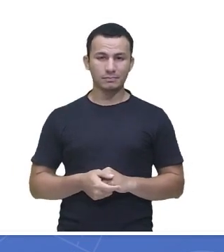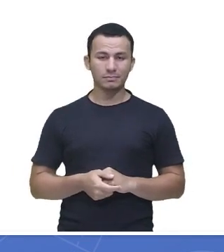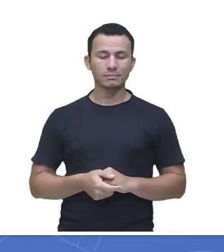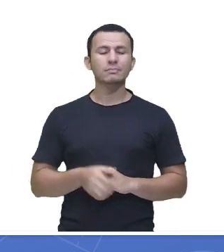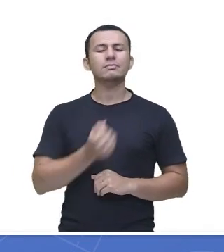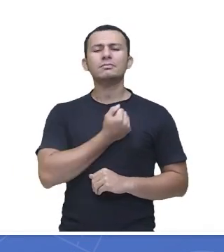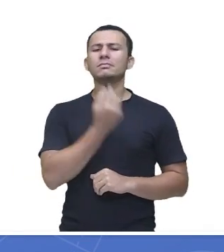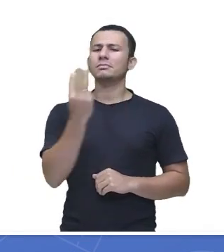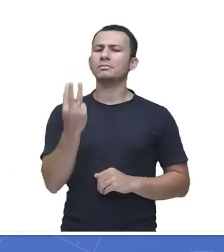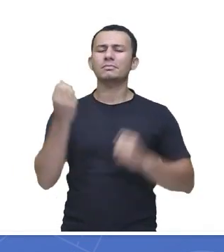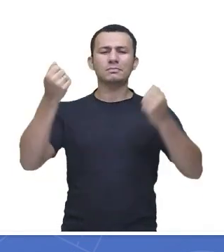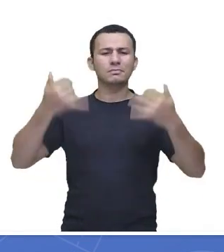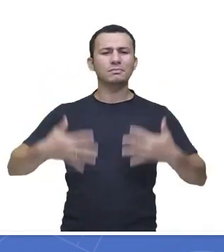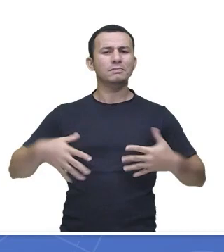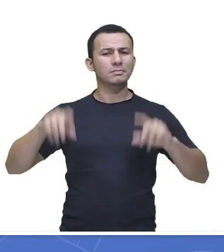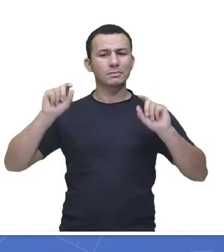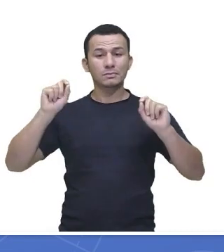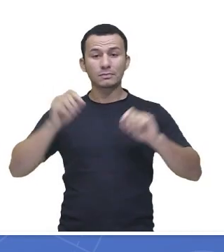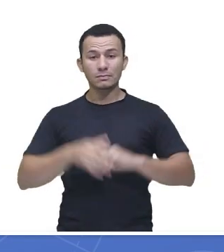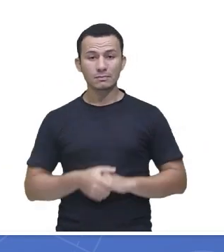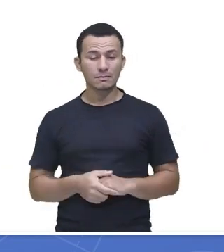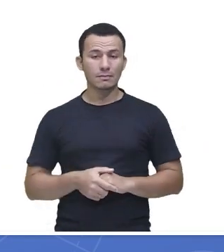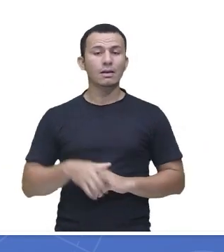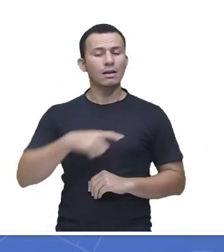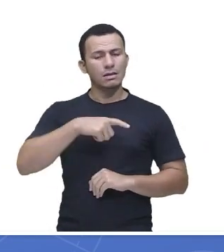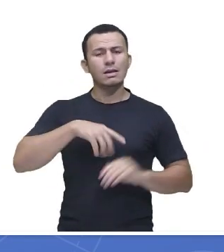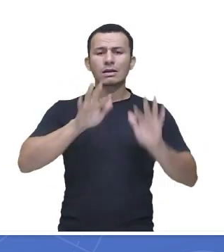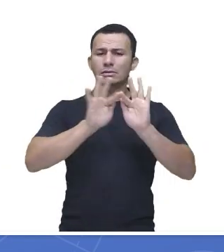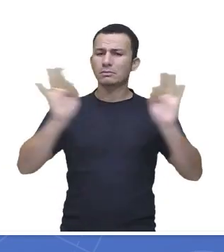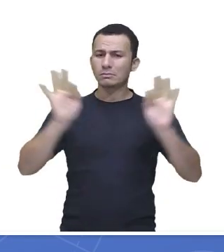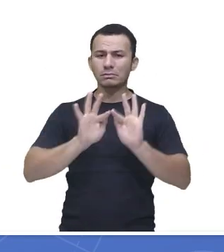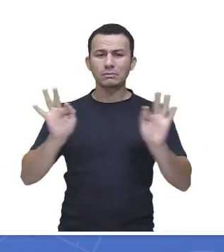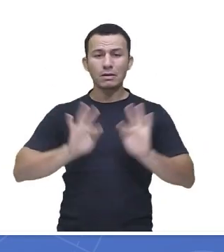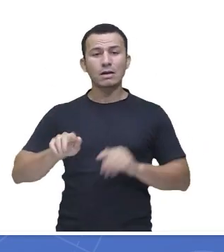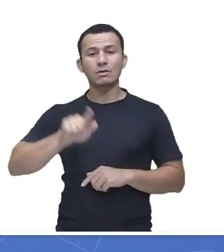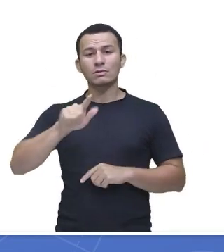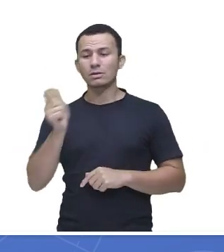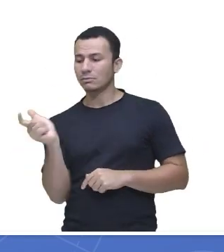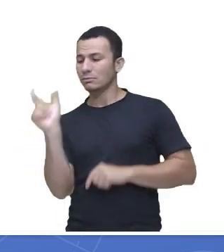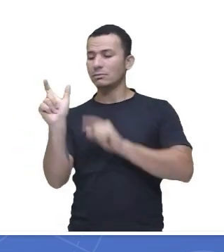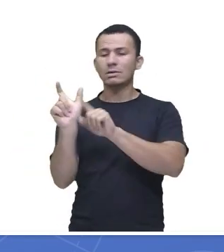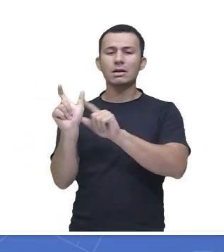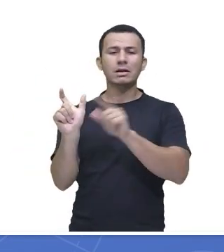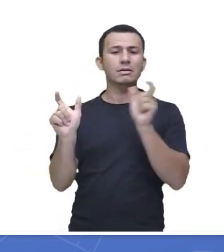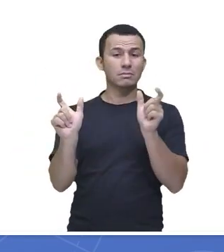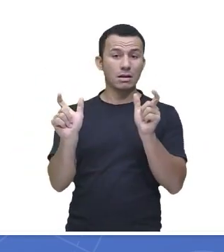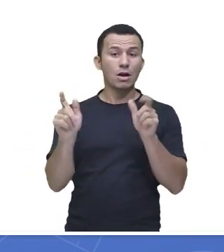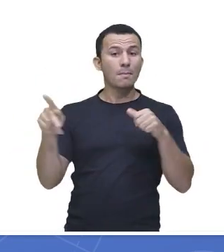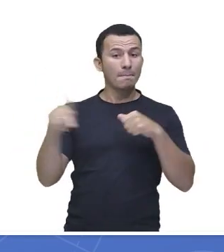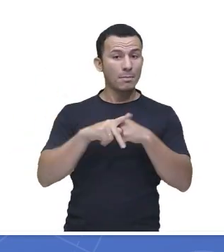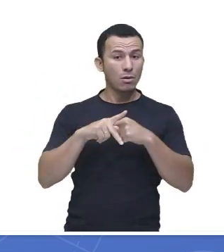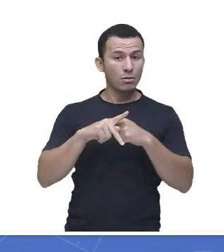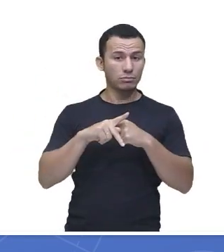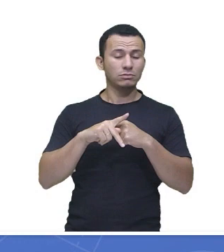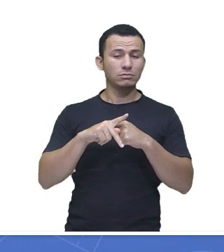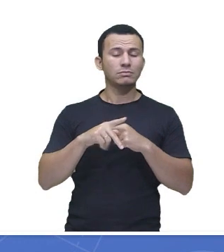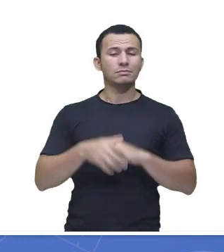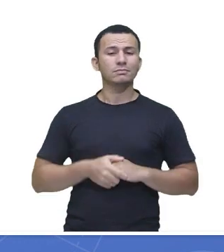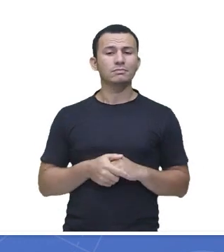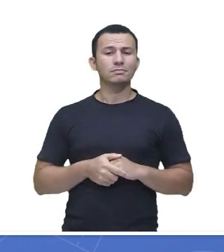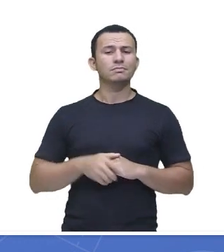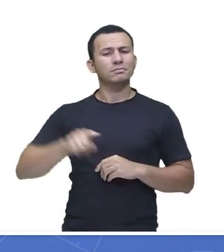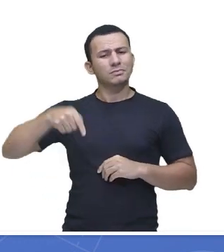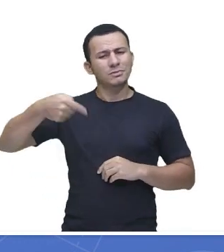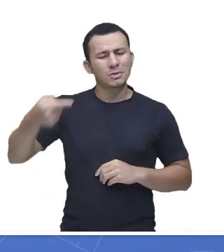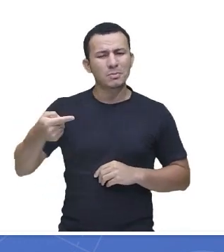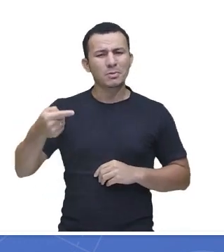nós temos aí frases, né, que vocês irão complementar com o pronome adequado e na sequência